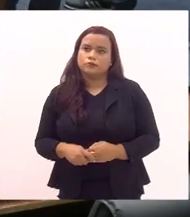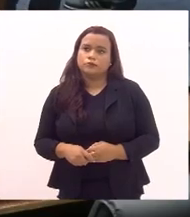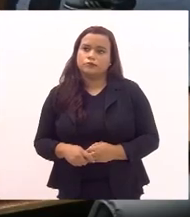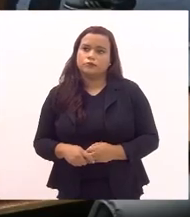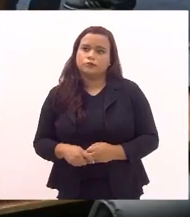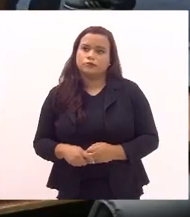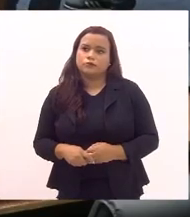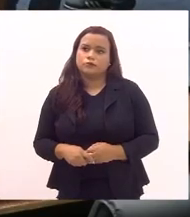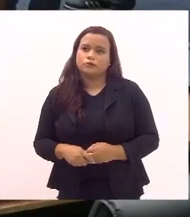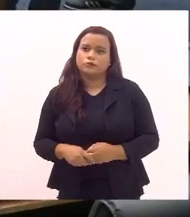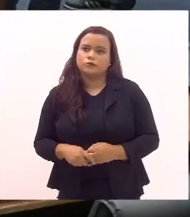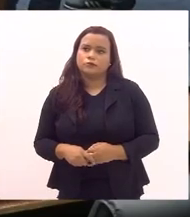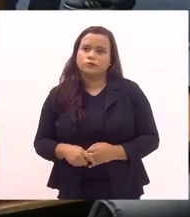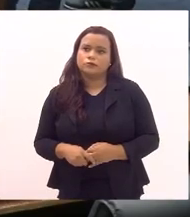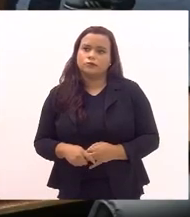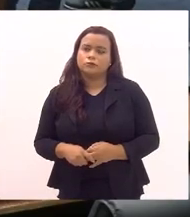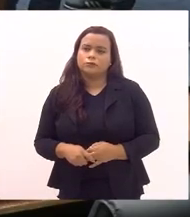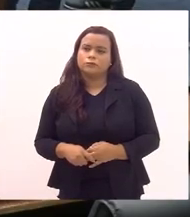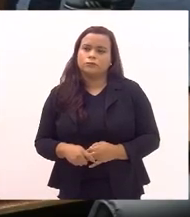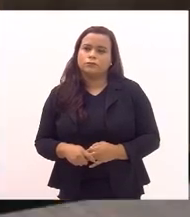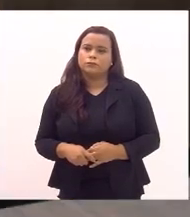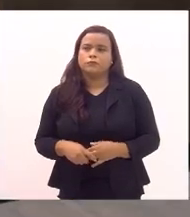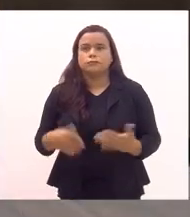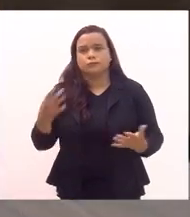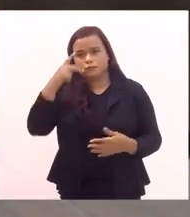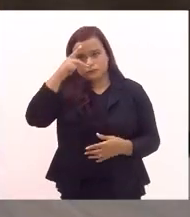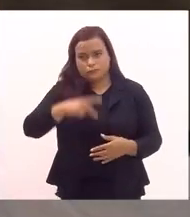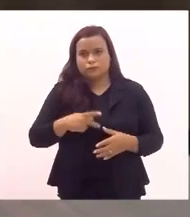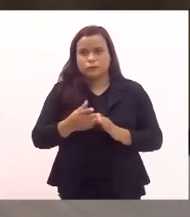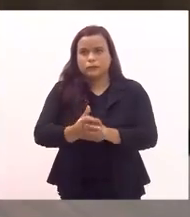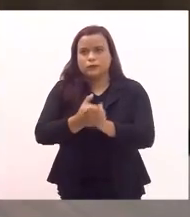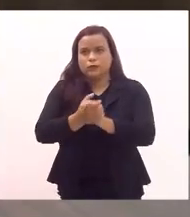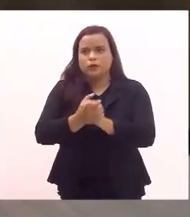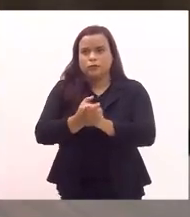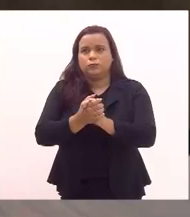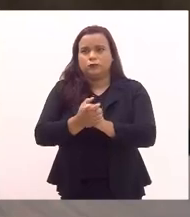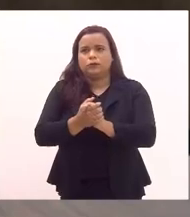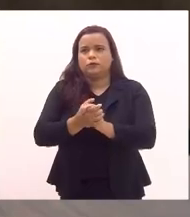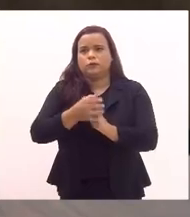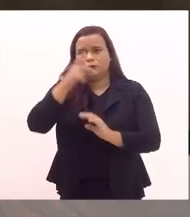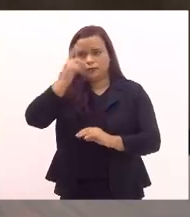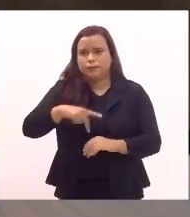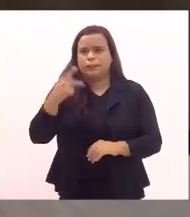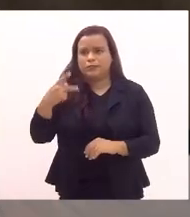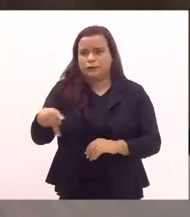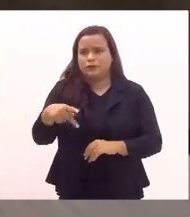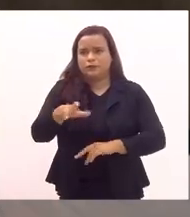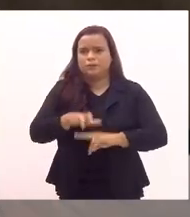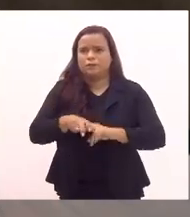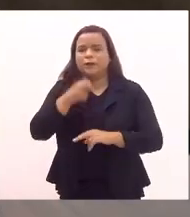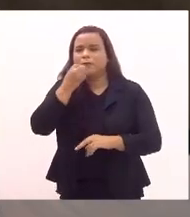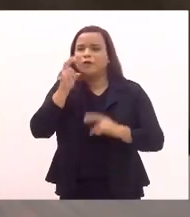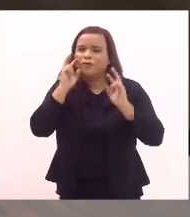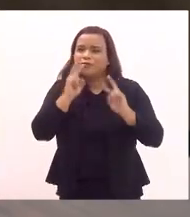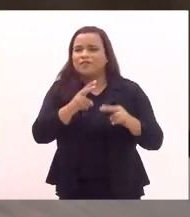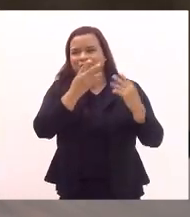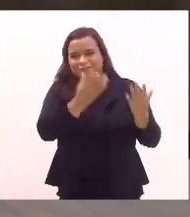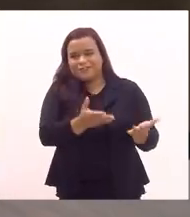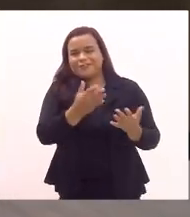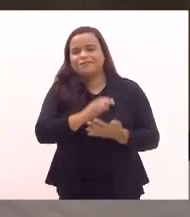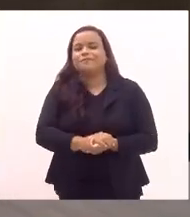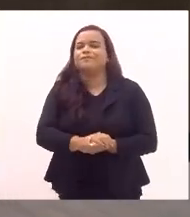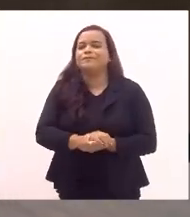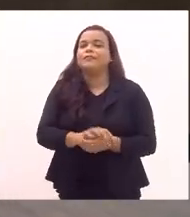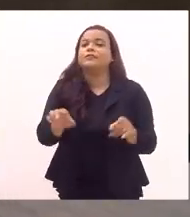E aí o presidente a saudar a presidência de vossa excelência sempre bom ver lá aí também